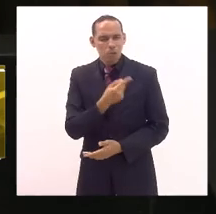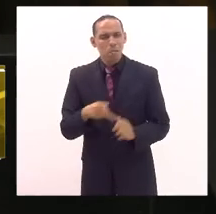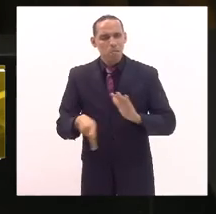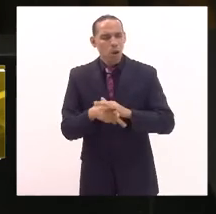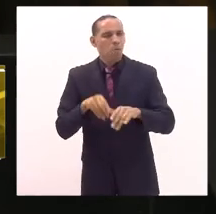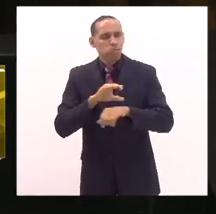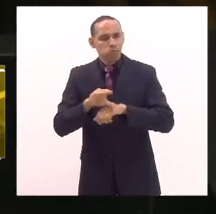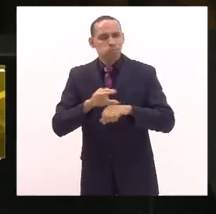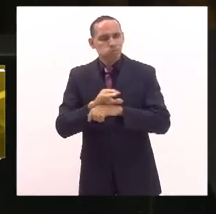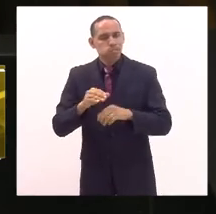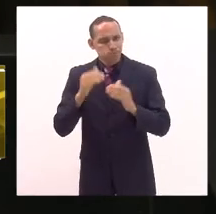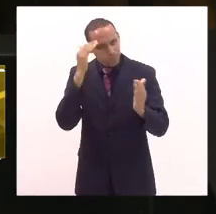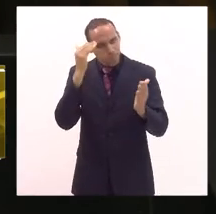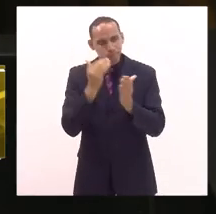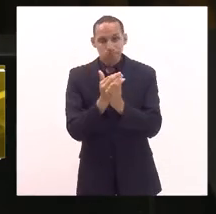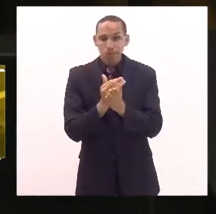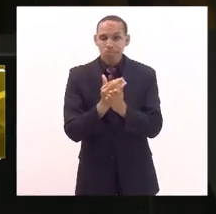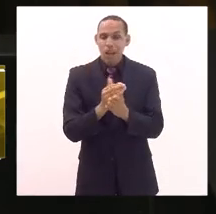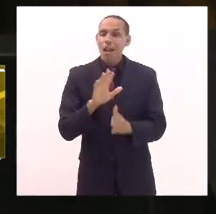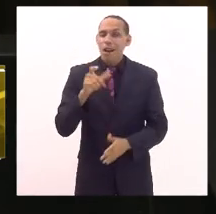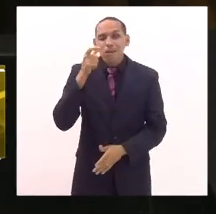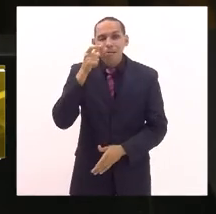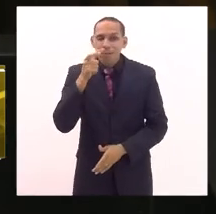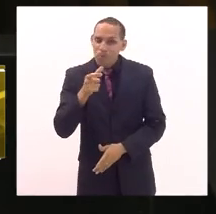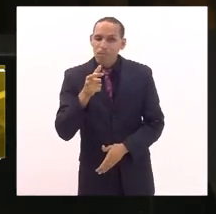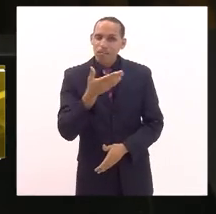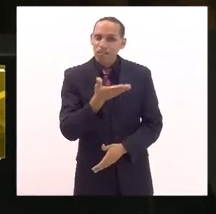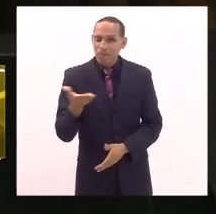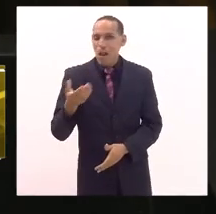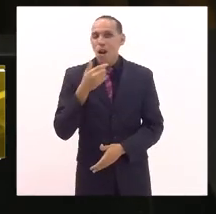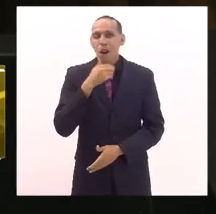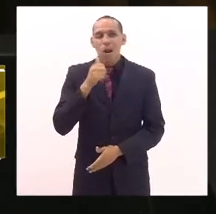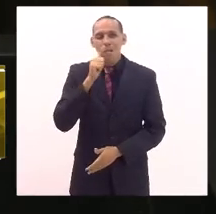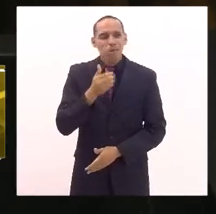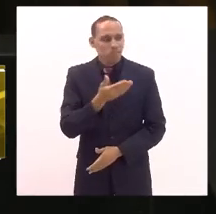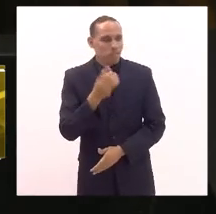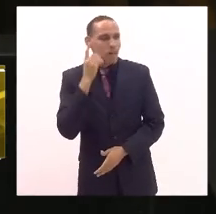O interessante, senhores, senhoras, senhor deputado,